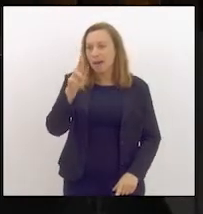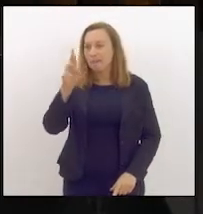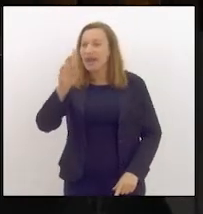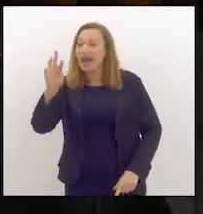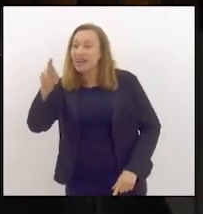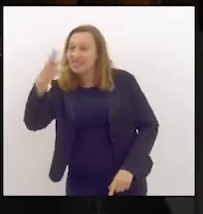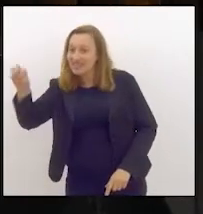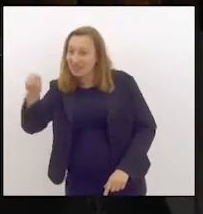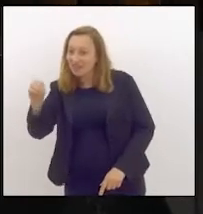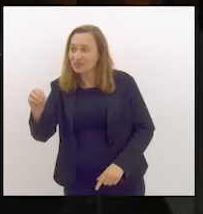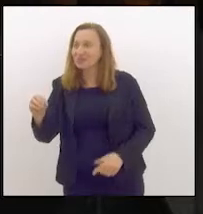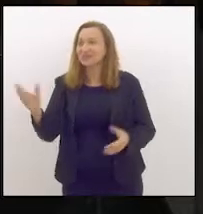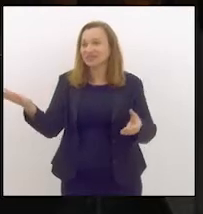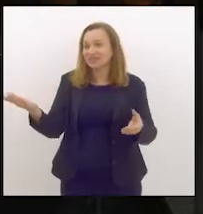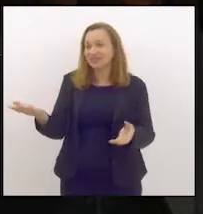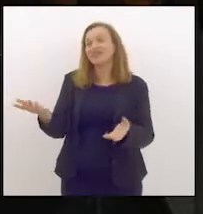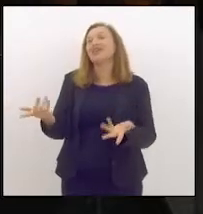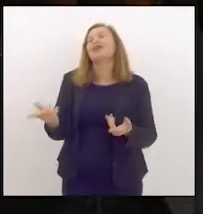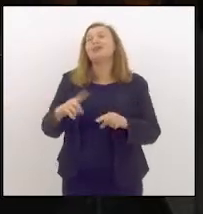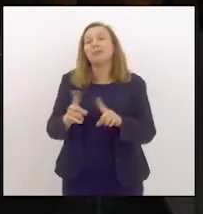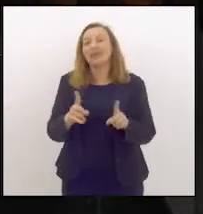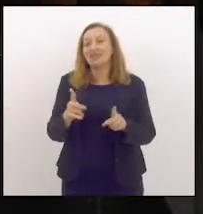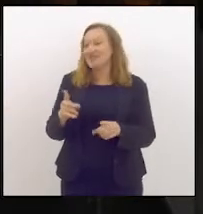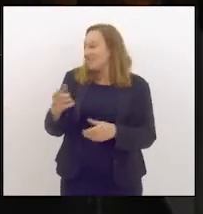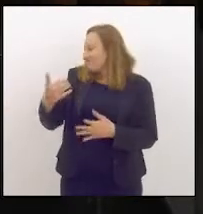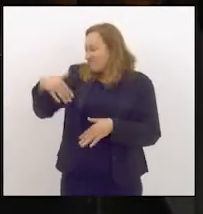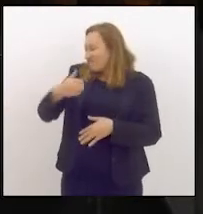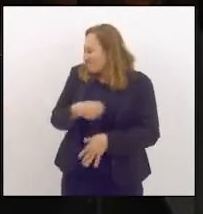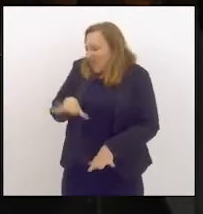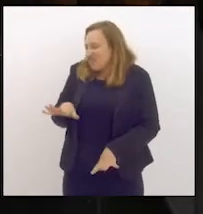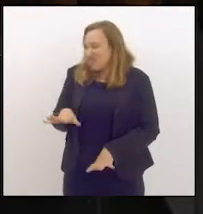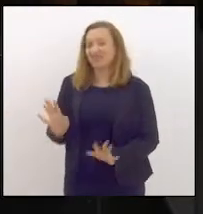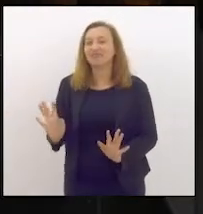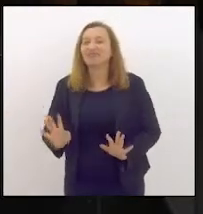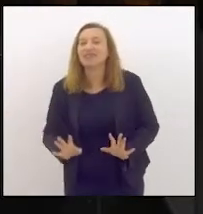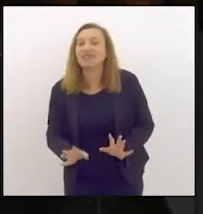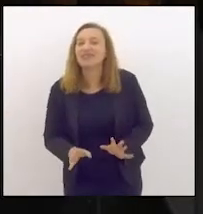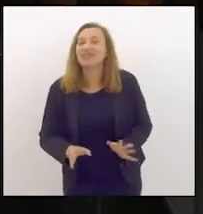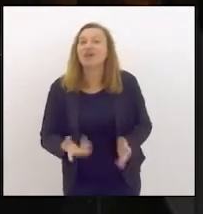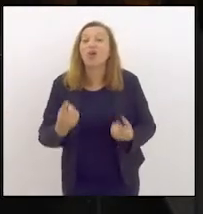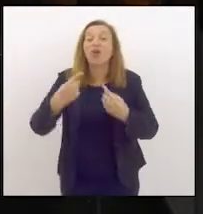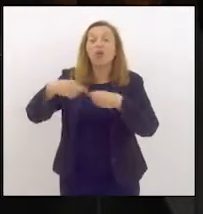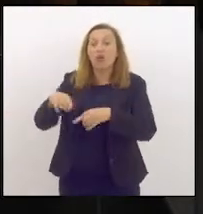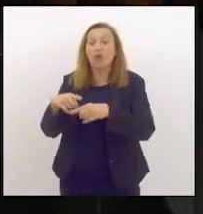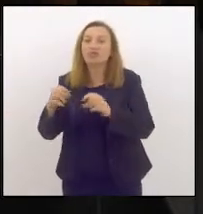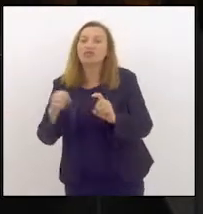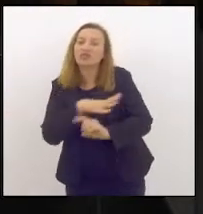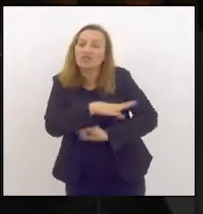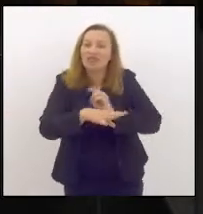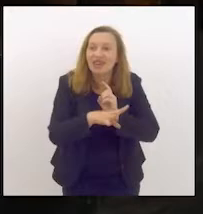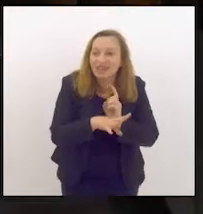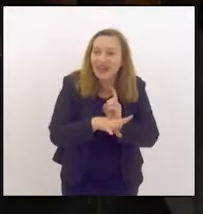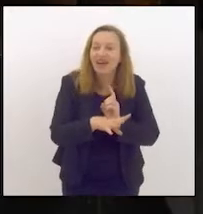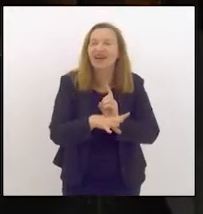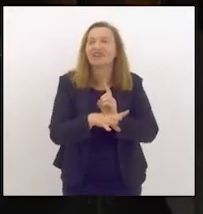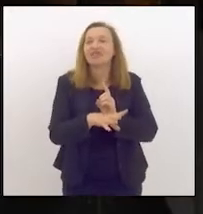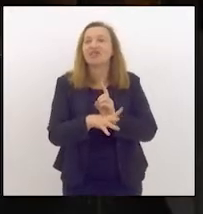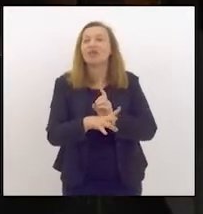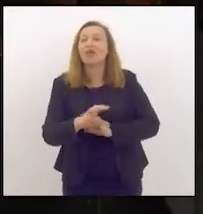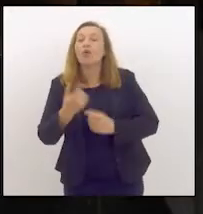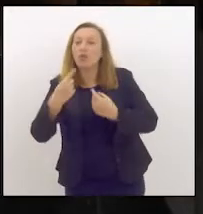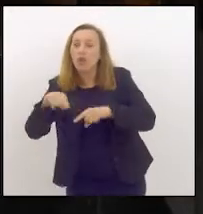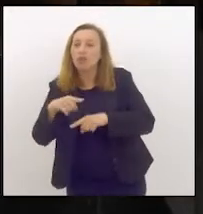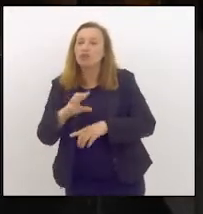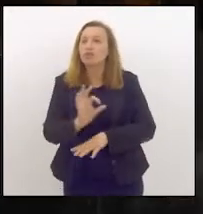utilizar essa palavra mas que se dane é uma aberração contra a sociedade é uma excrescência contra o